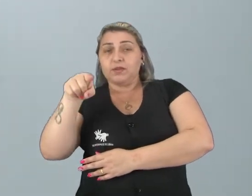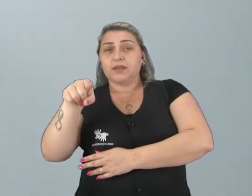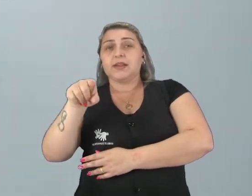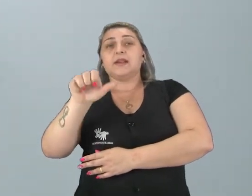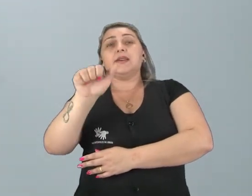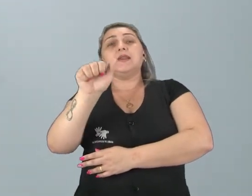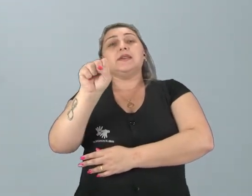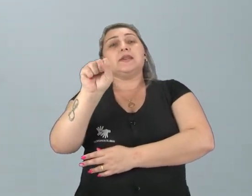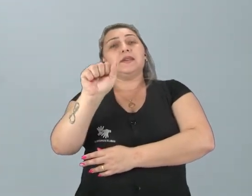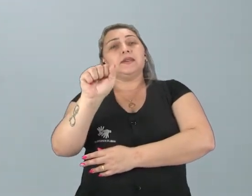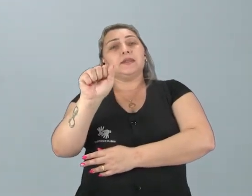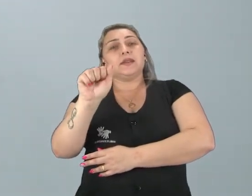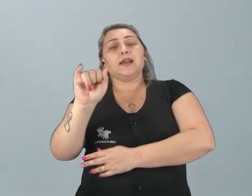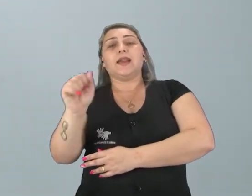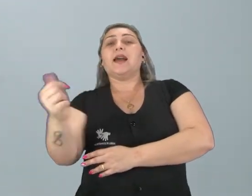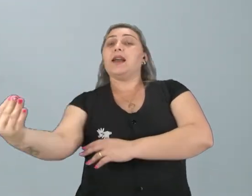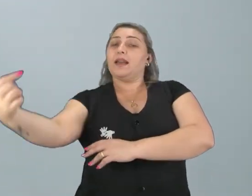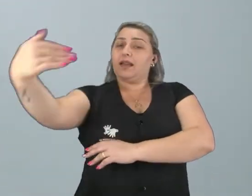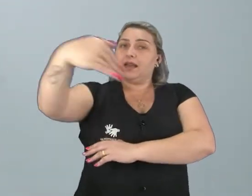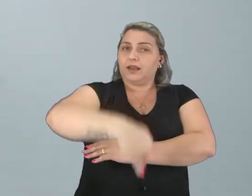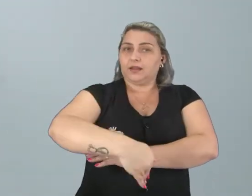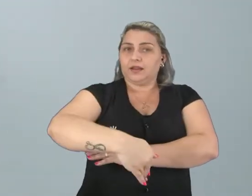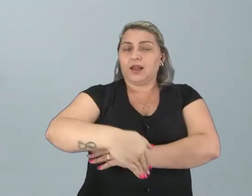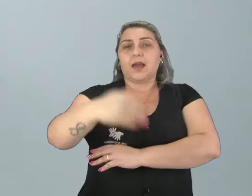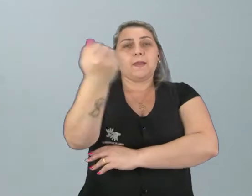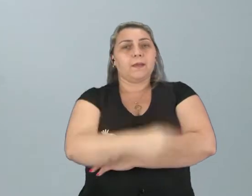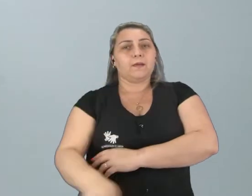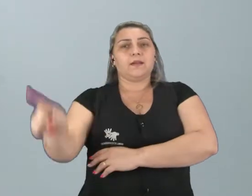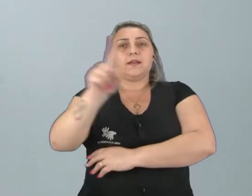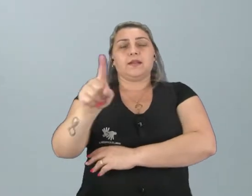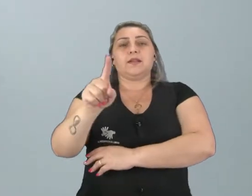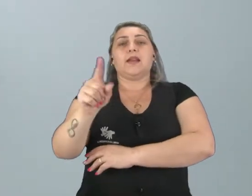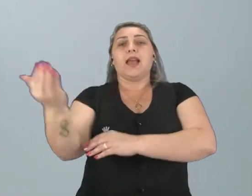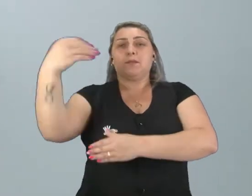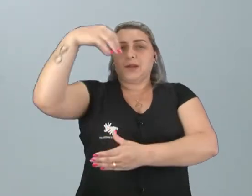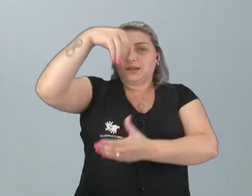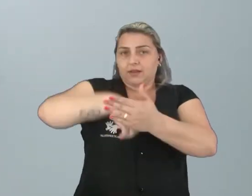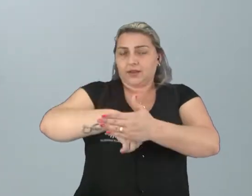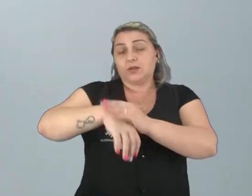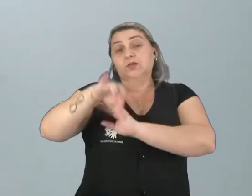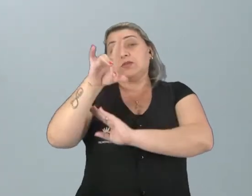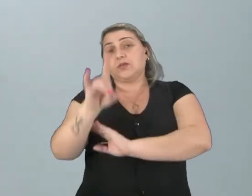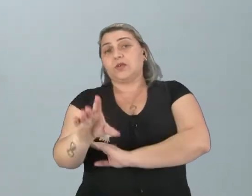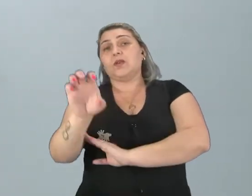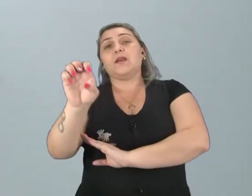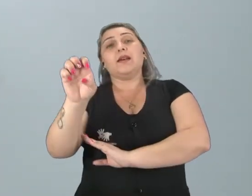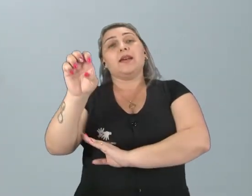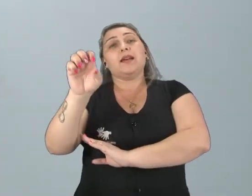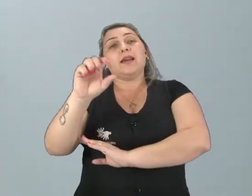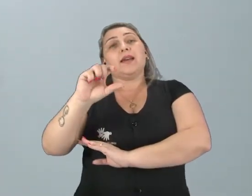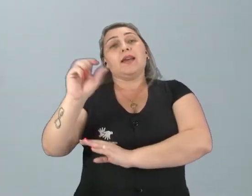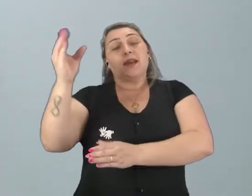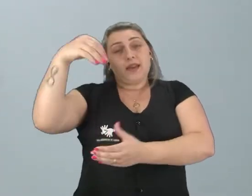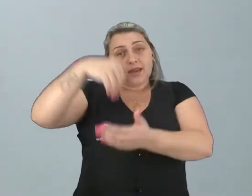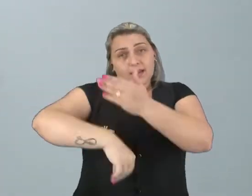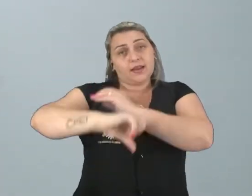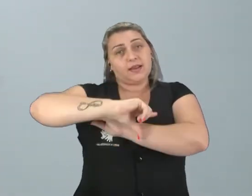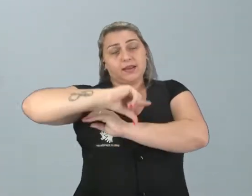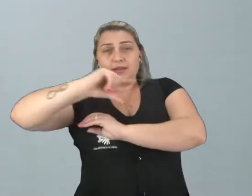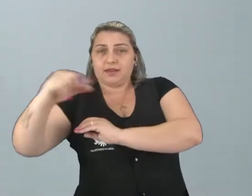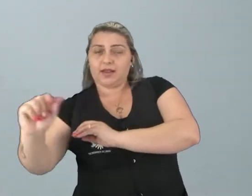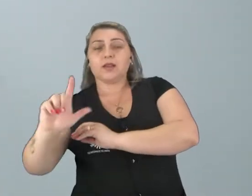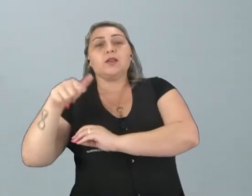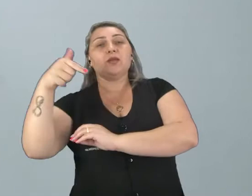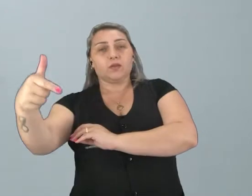diga saia, entre. Não utilize entre para dentro, e sim somente entre, saia, assim como há